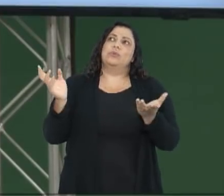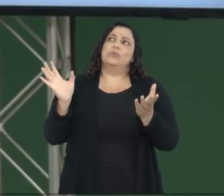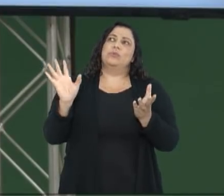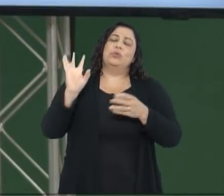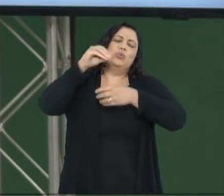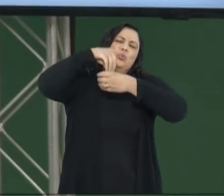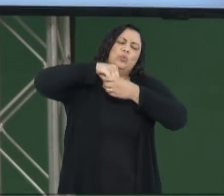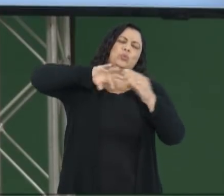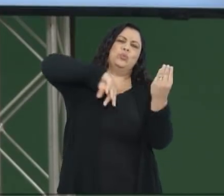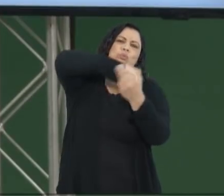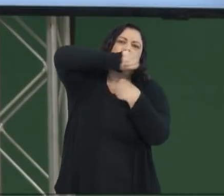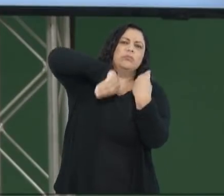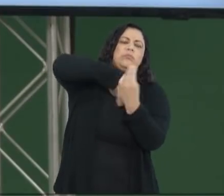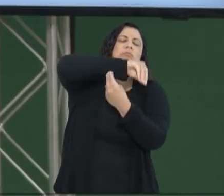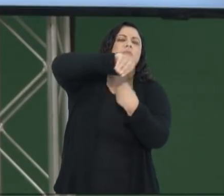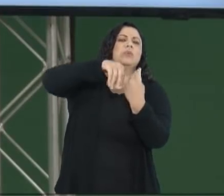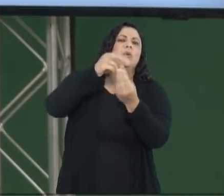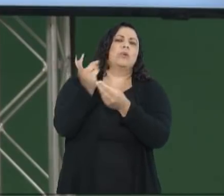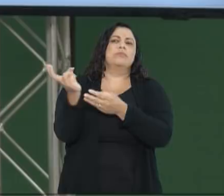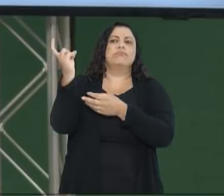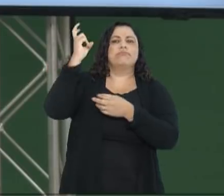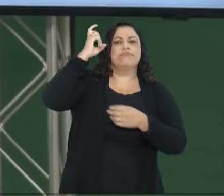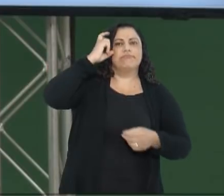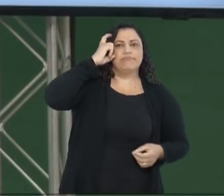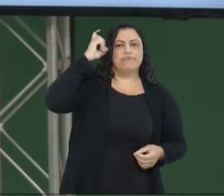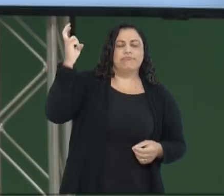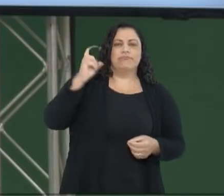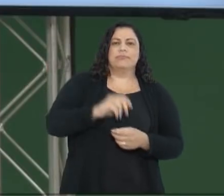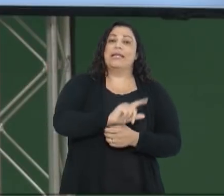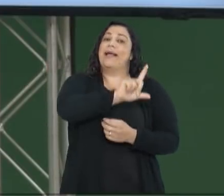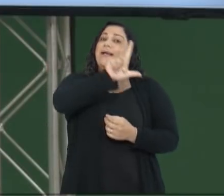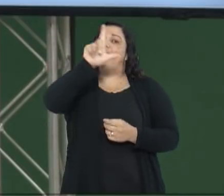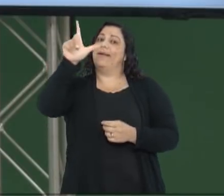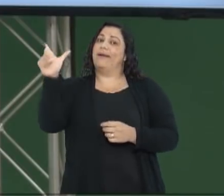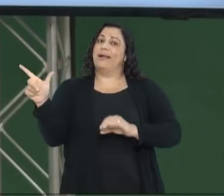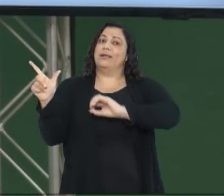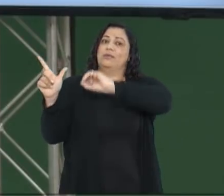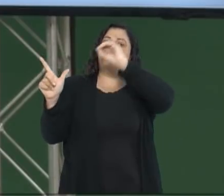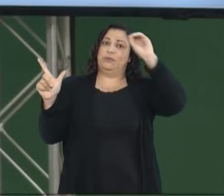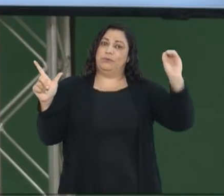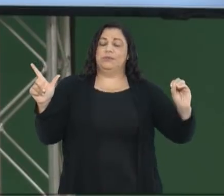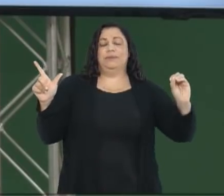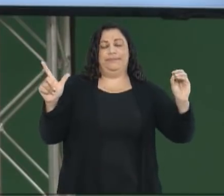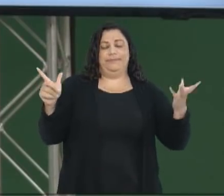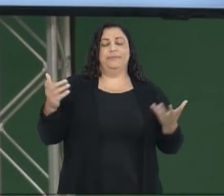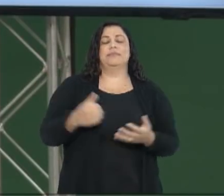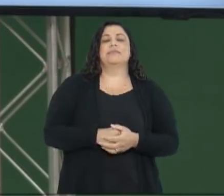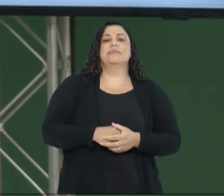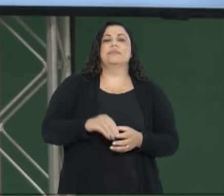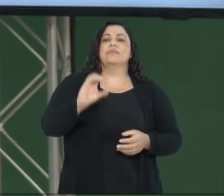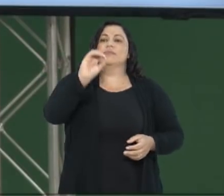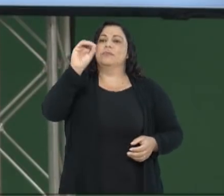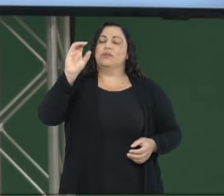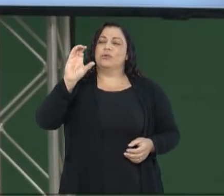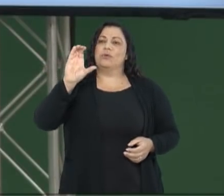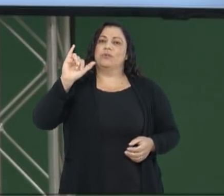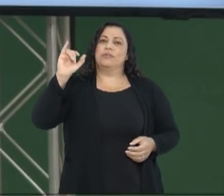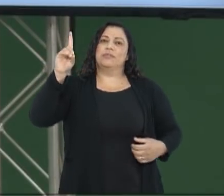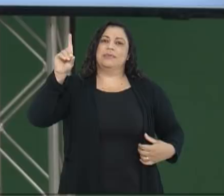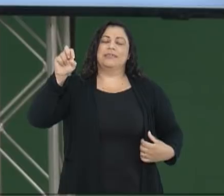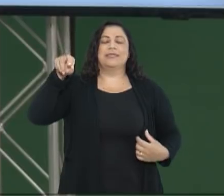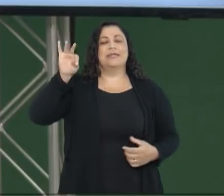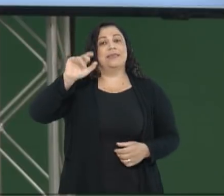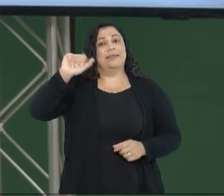e modos de viver da parte leste para a parte oeste, da parte ocidental para a parte oriental da